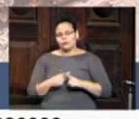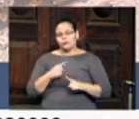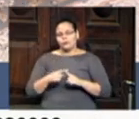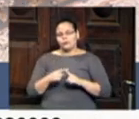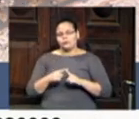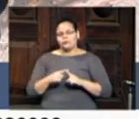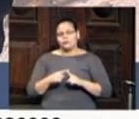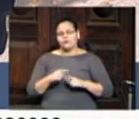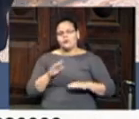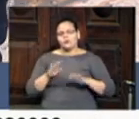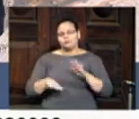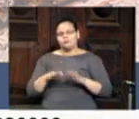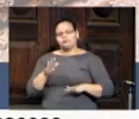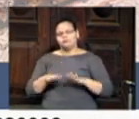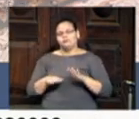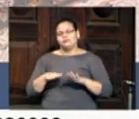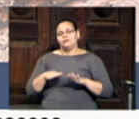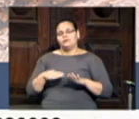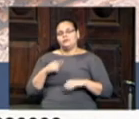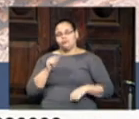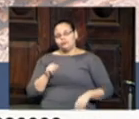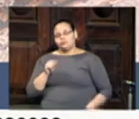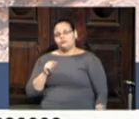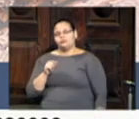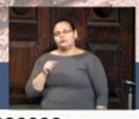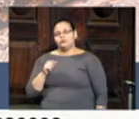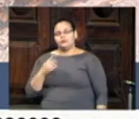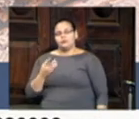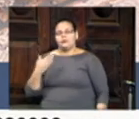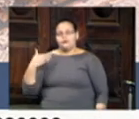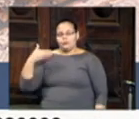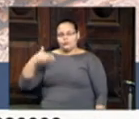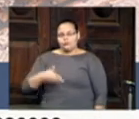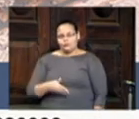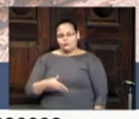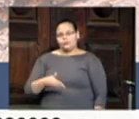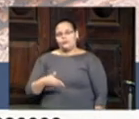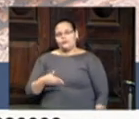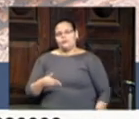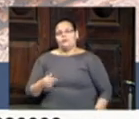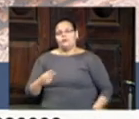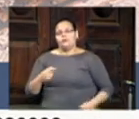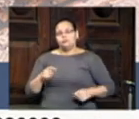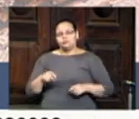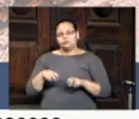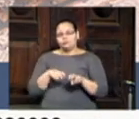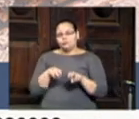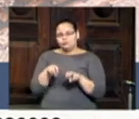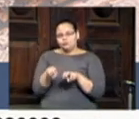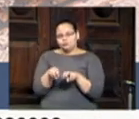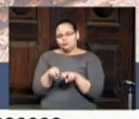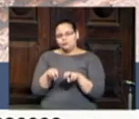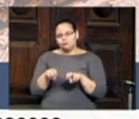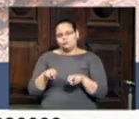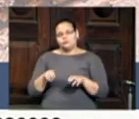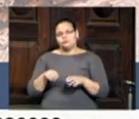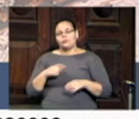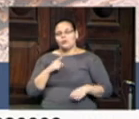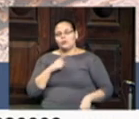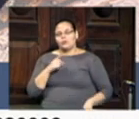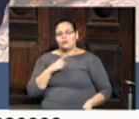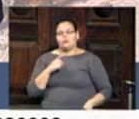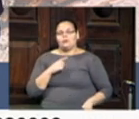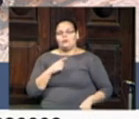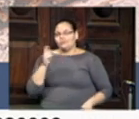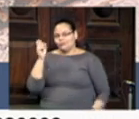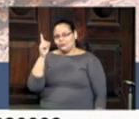porque muitas vezes você, ao chegar a um estacionamento desse, há uma